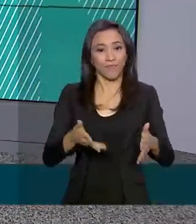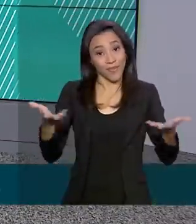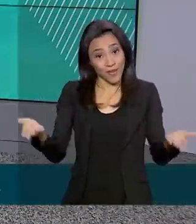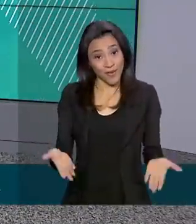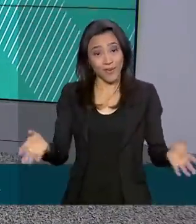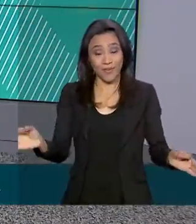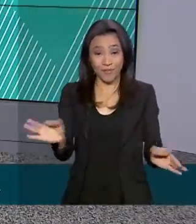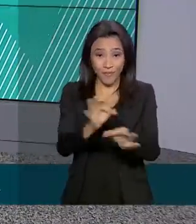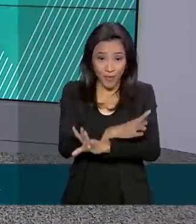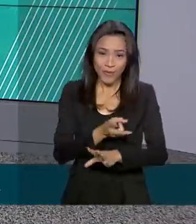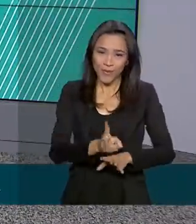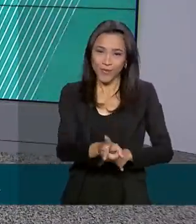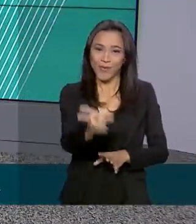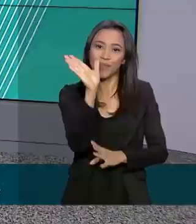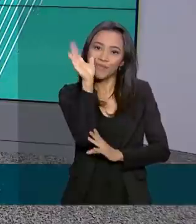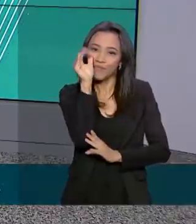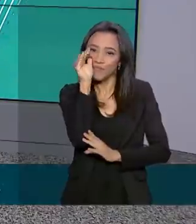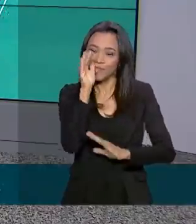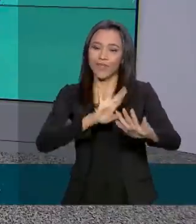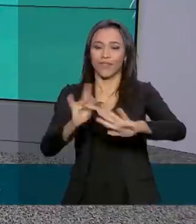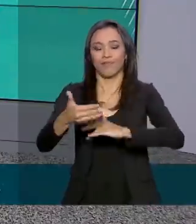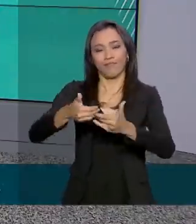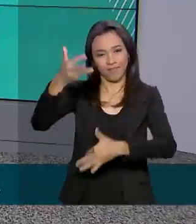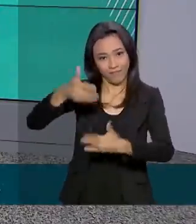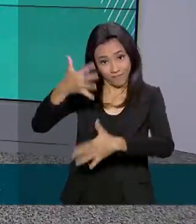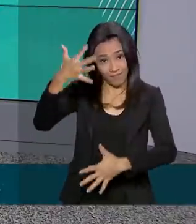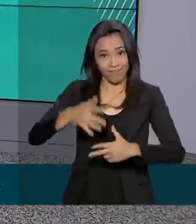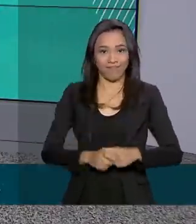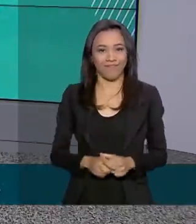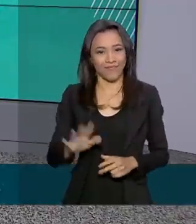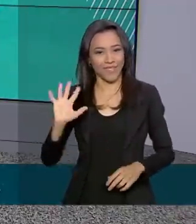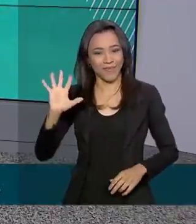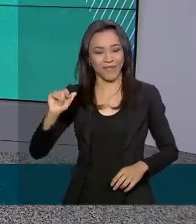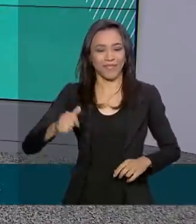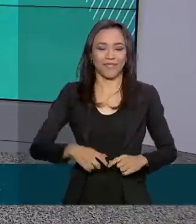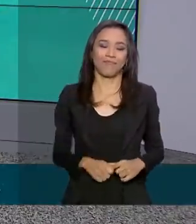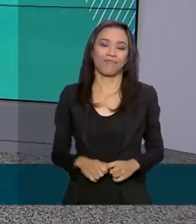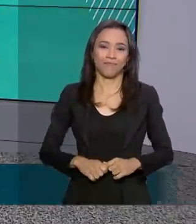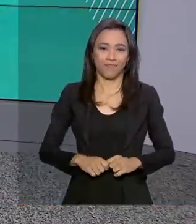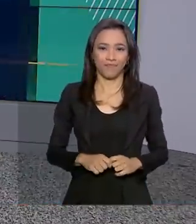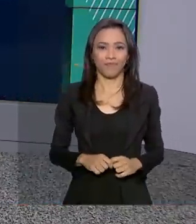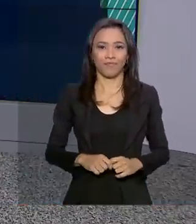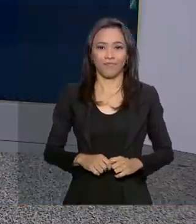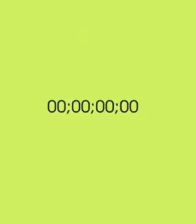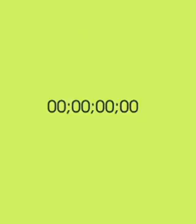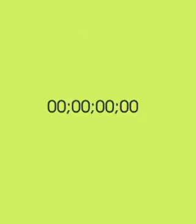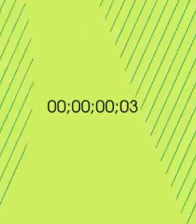Agora fica por aqui. Continue nos acompanhando também pelas redes sociais. Até a próxima edição.